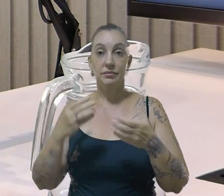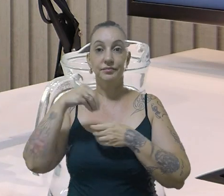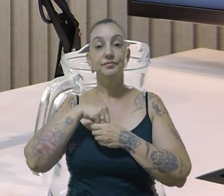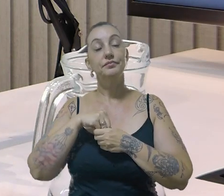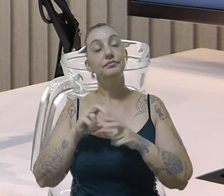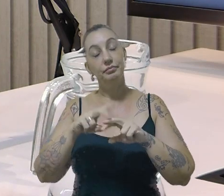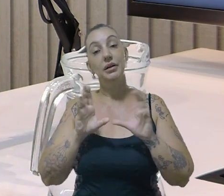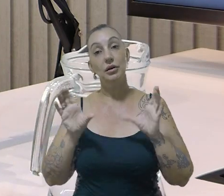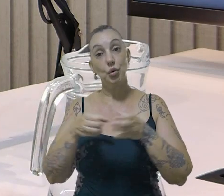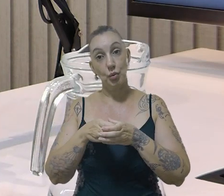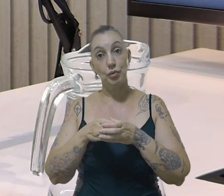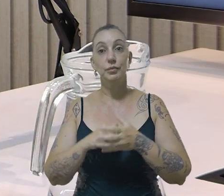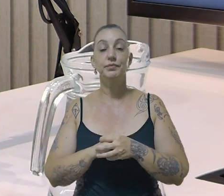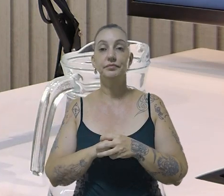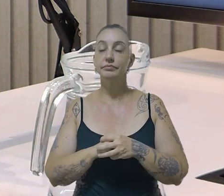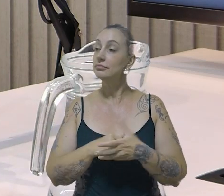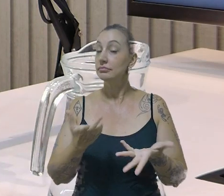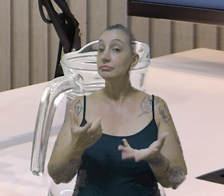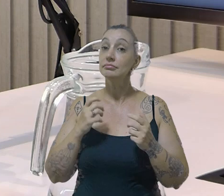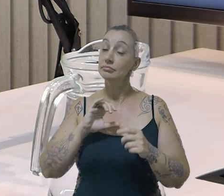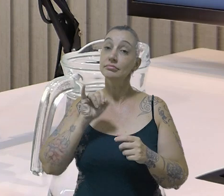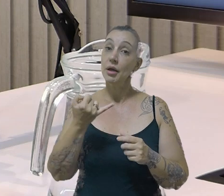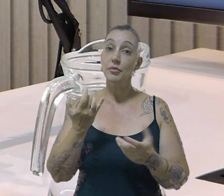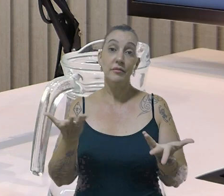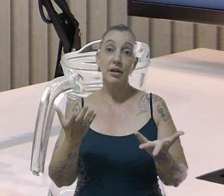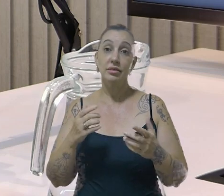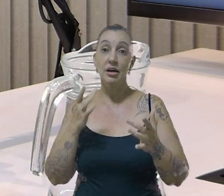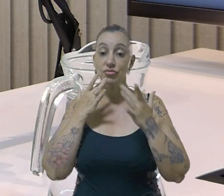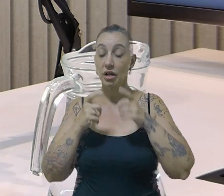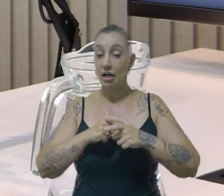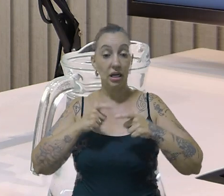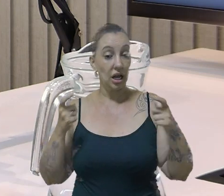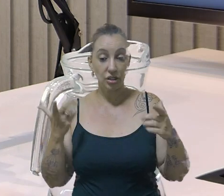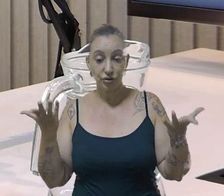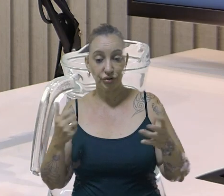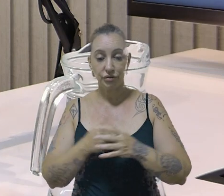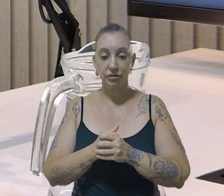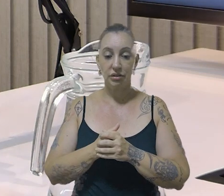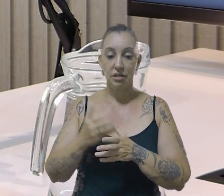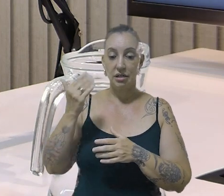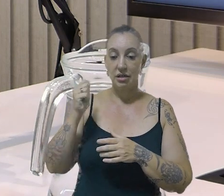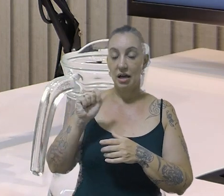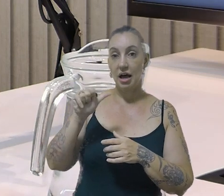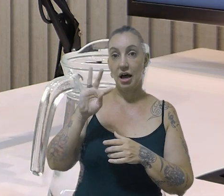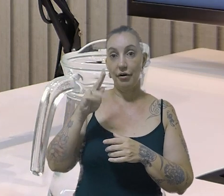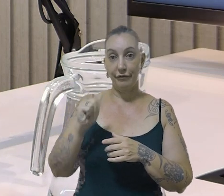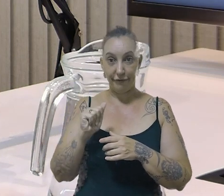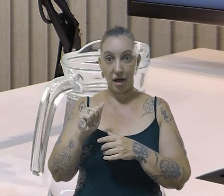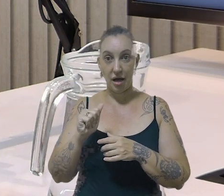companhia e eu falei cara vou curtir isso daqui tipo teatro grande eh na época o alfa tava em